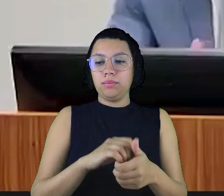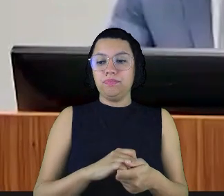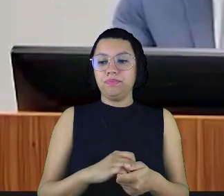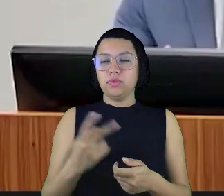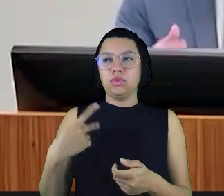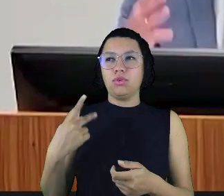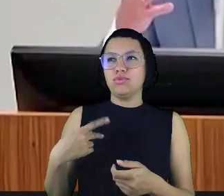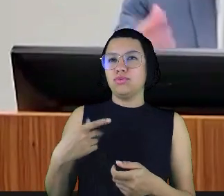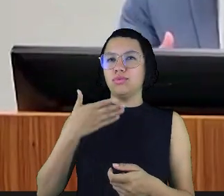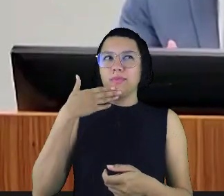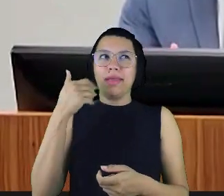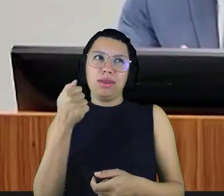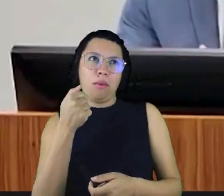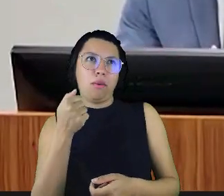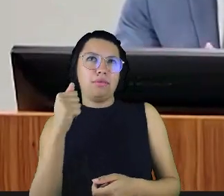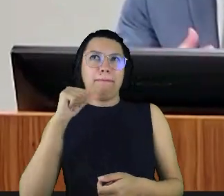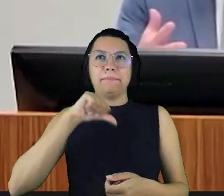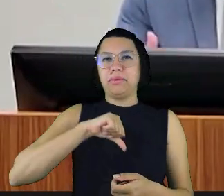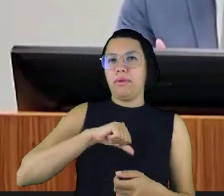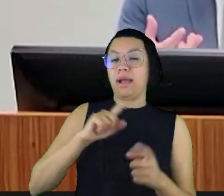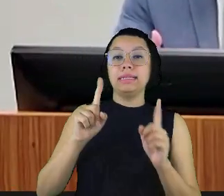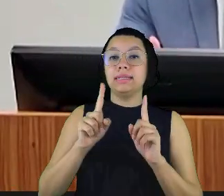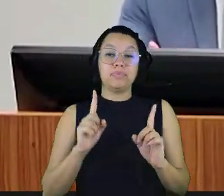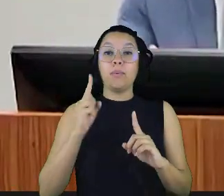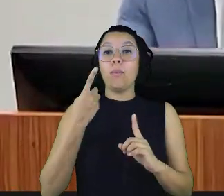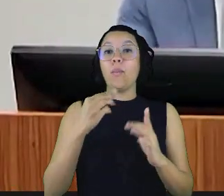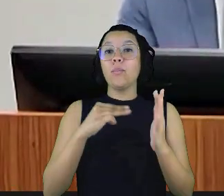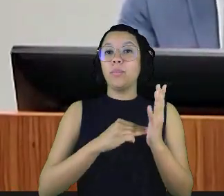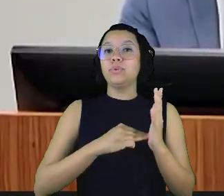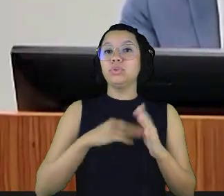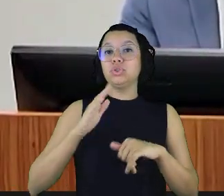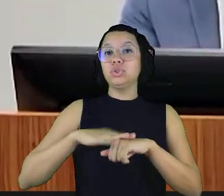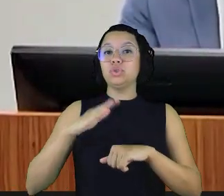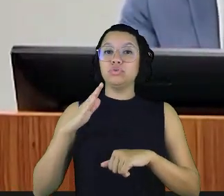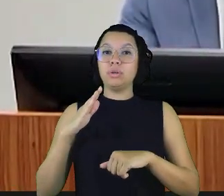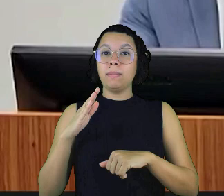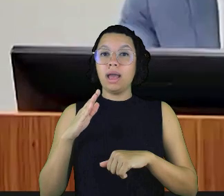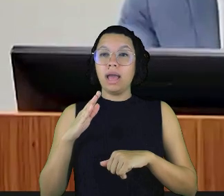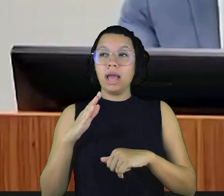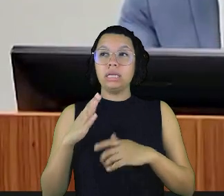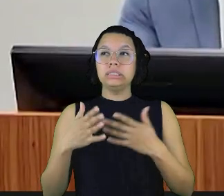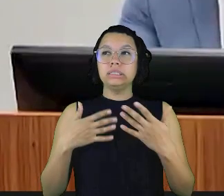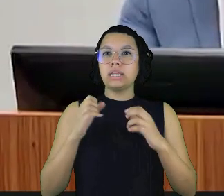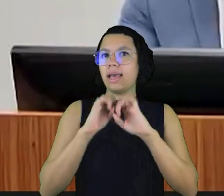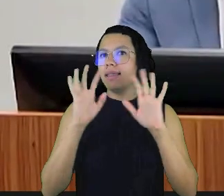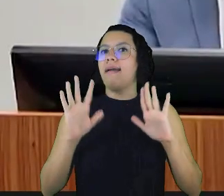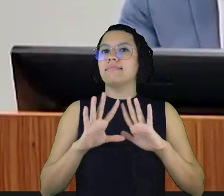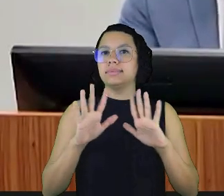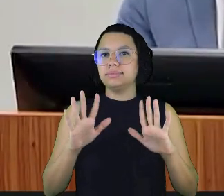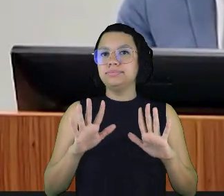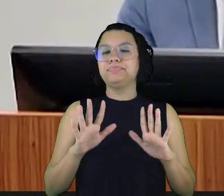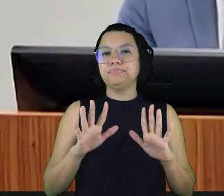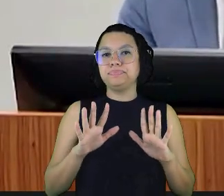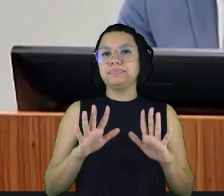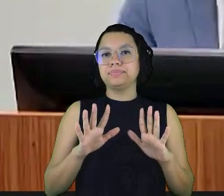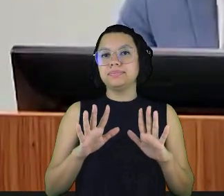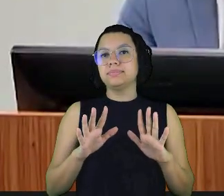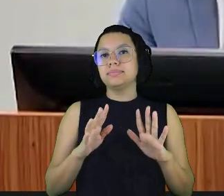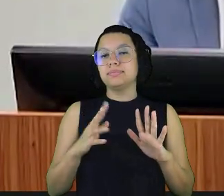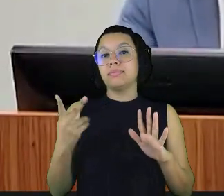piores, não se trata disso. Uma das razões mais claras para